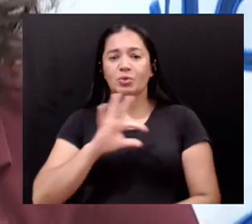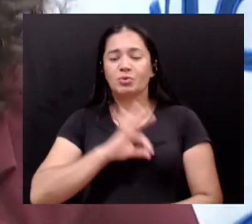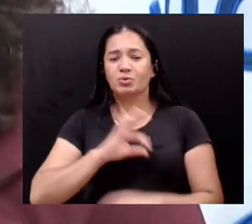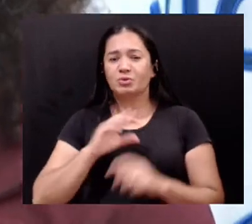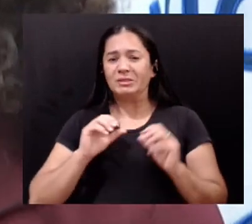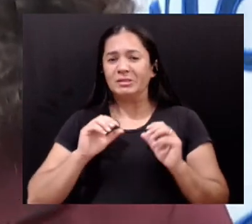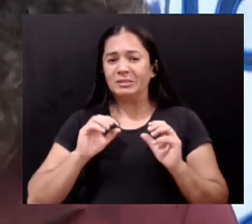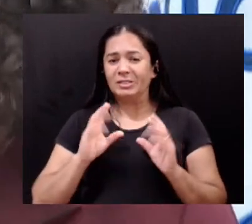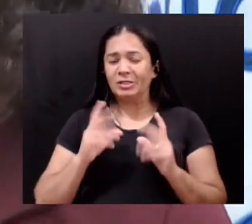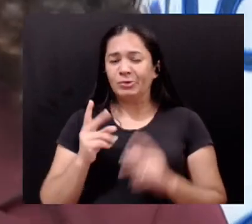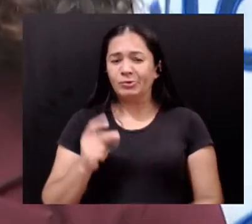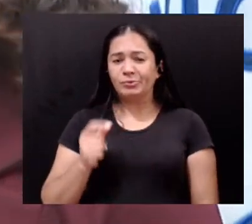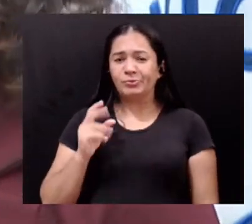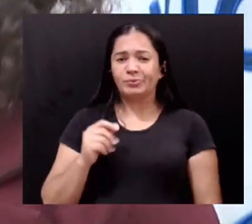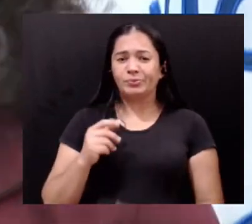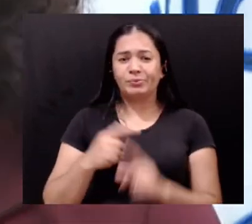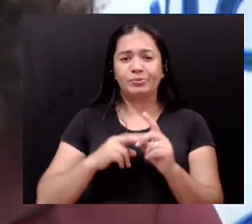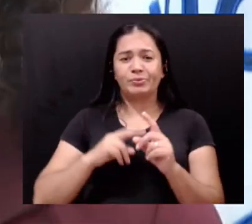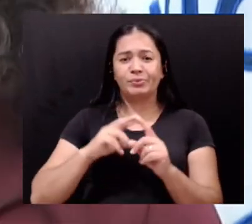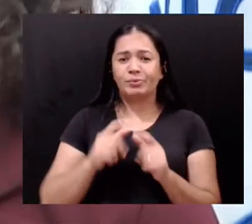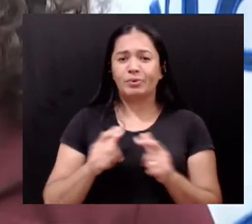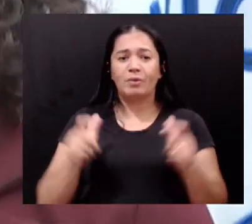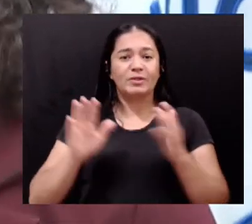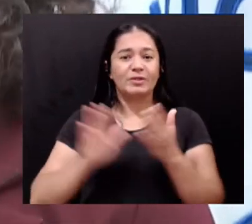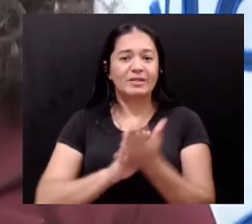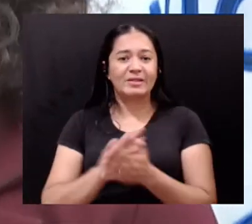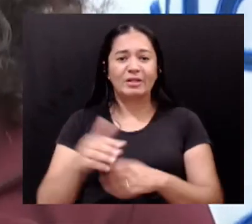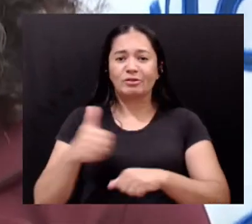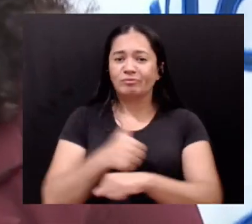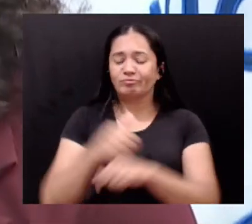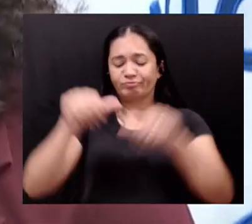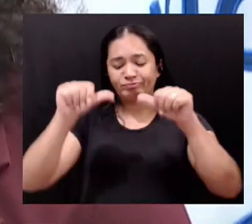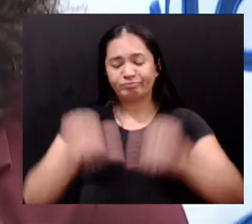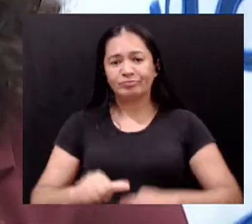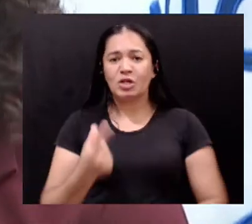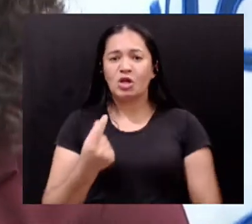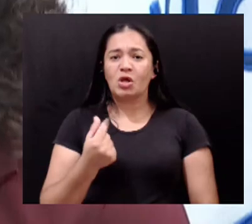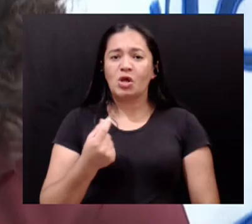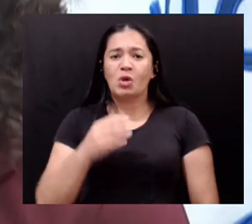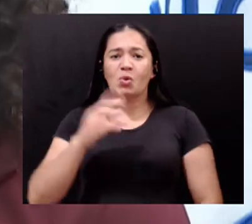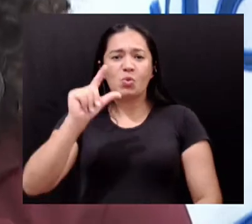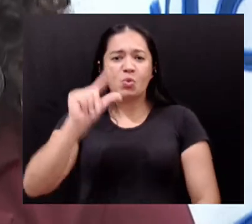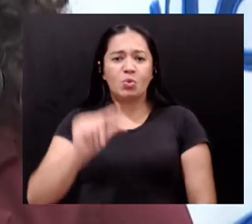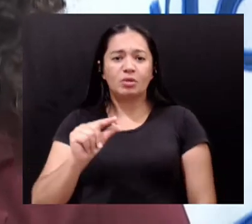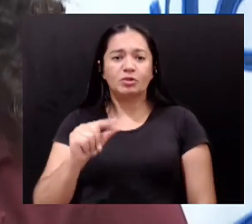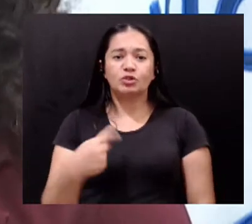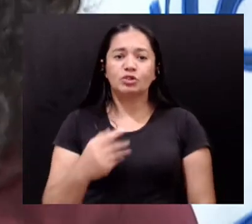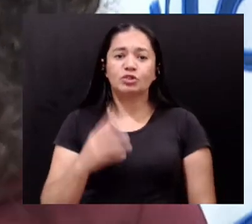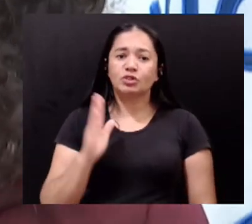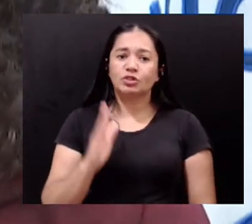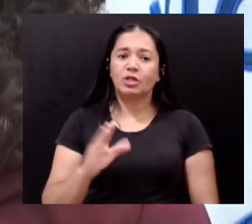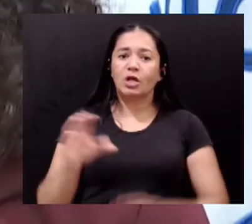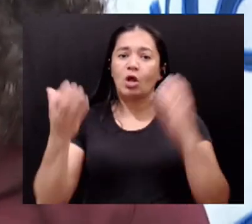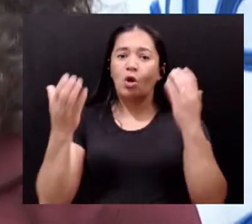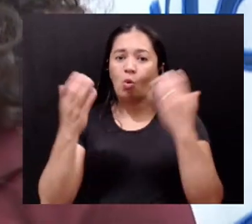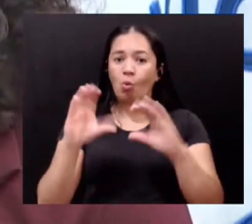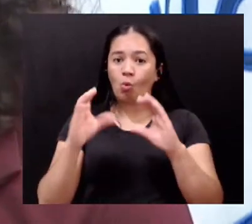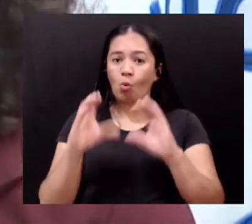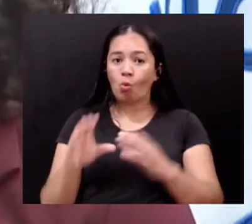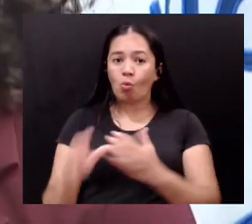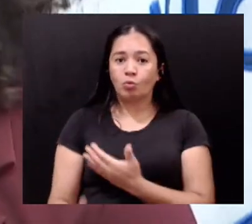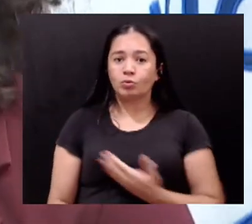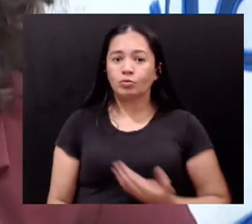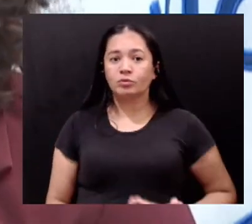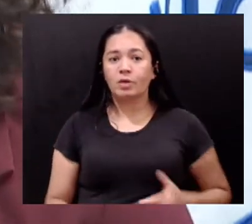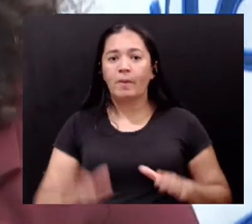estão com uma carreira muito defasada, baixa remuneração. Além disso, nós tivemos um concurso público com chamamento de vagas até um